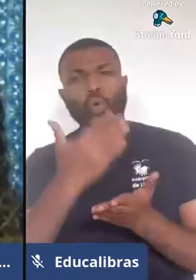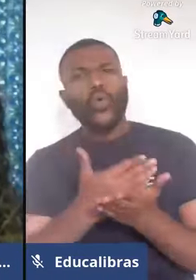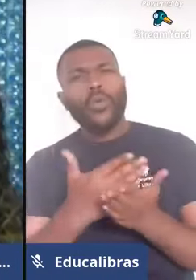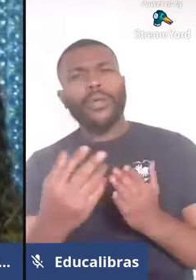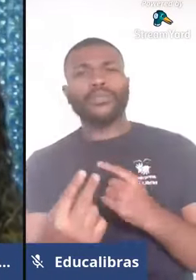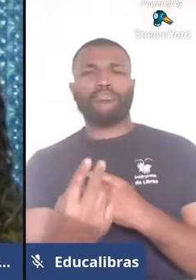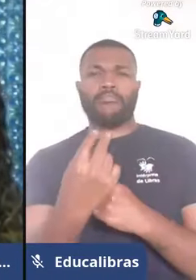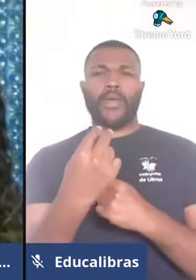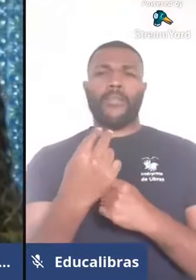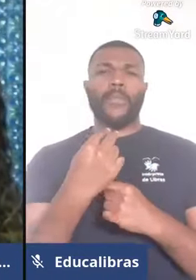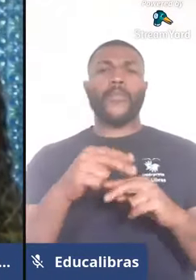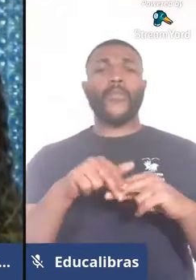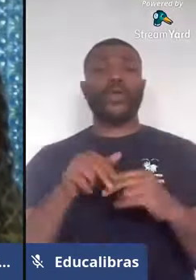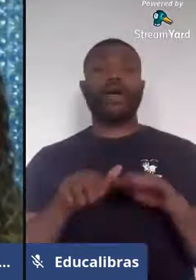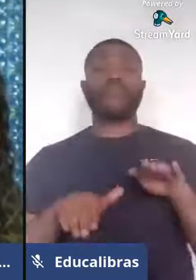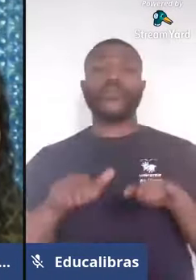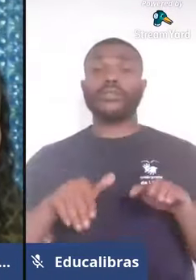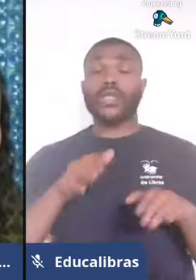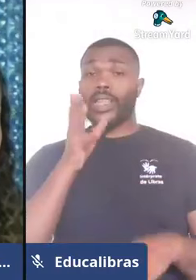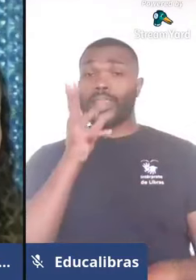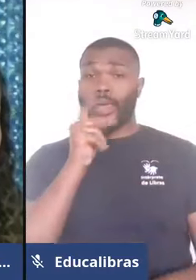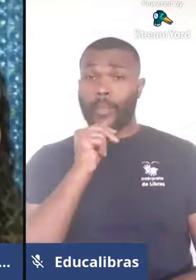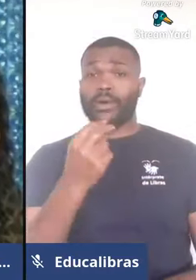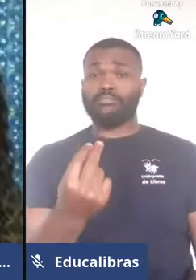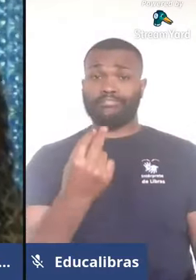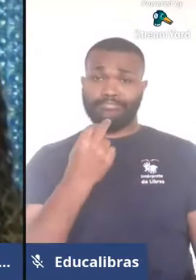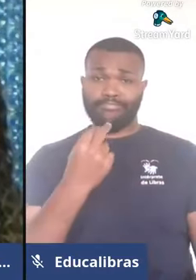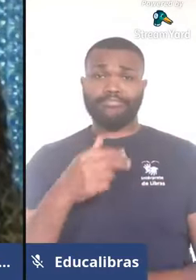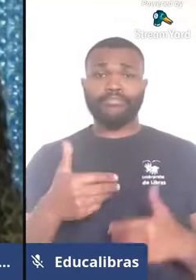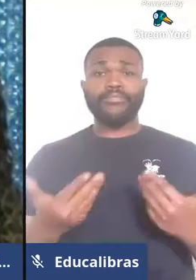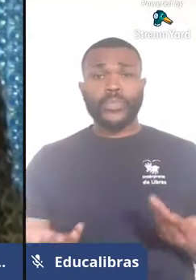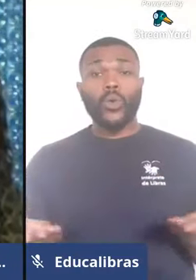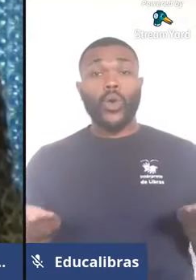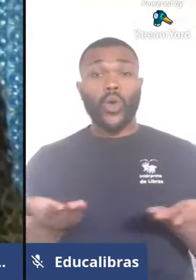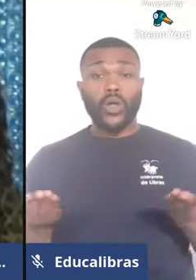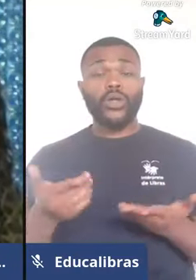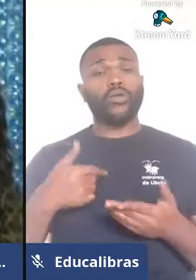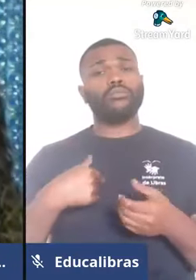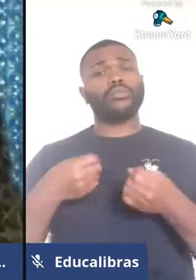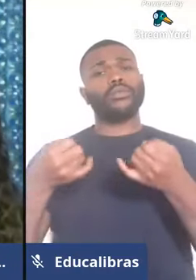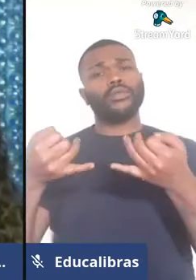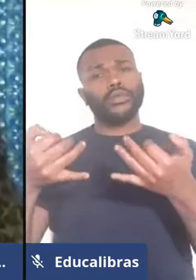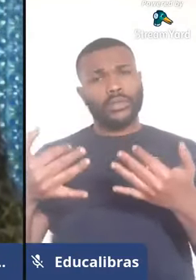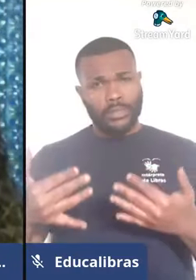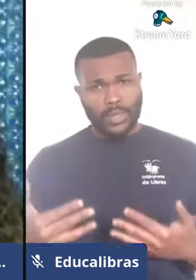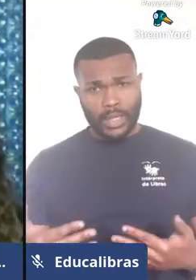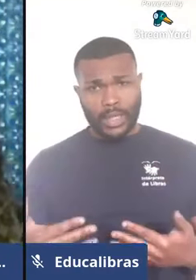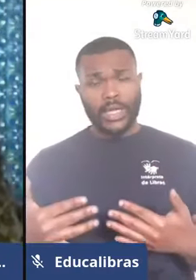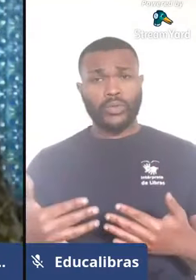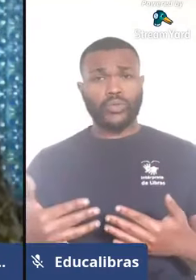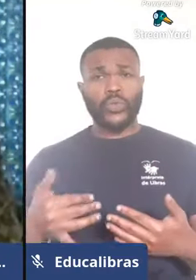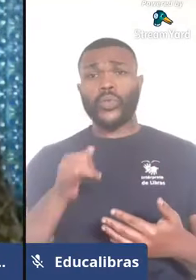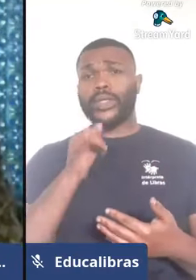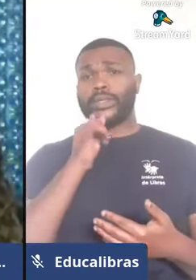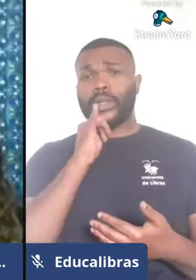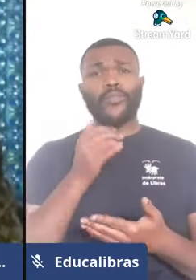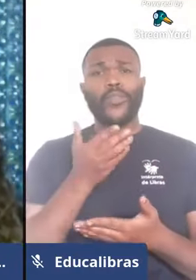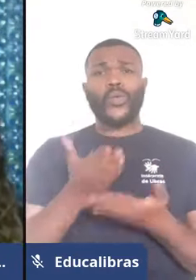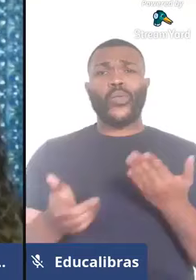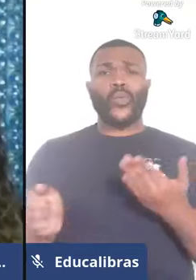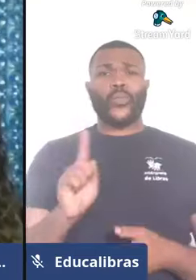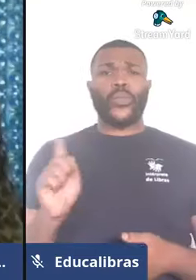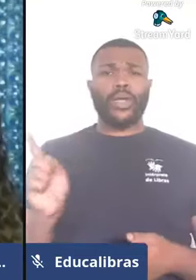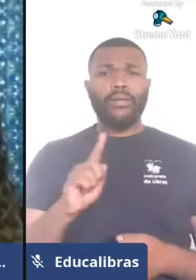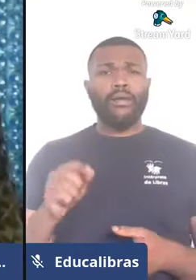demoram um pouquinho para entrar, enquanto isso eu vou falando para não perder aí, para ninguém perder nada do